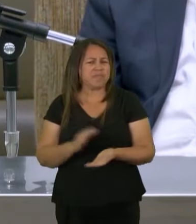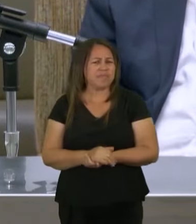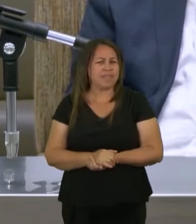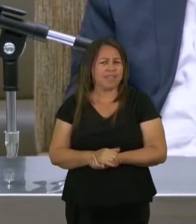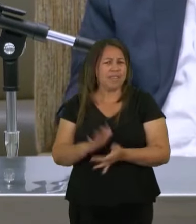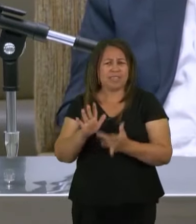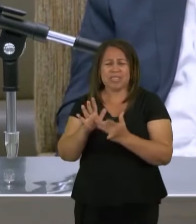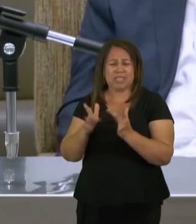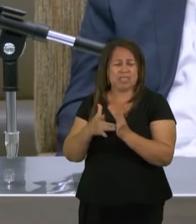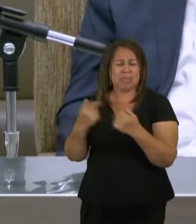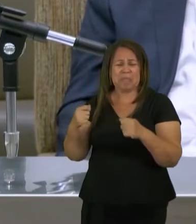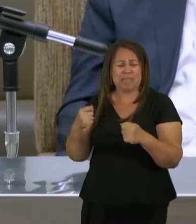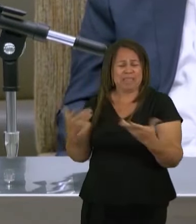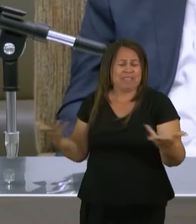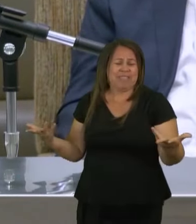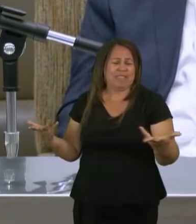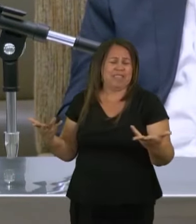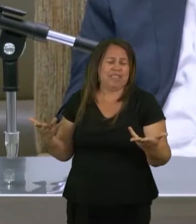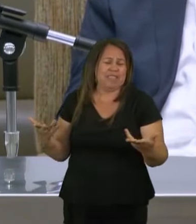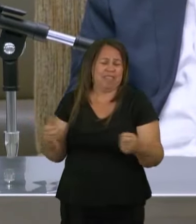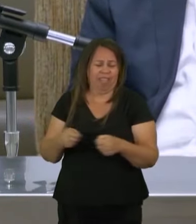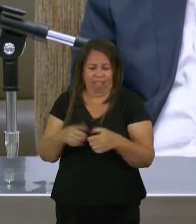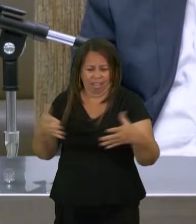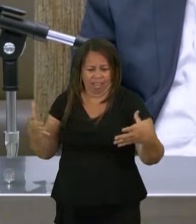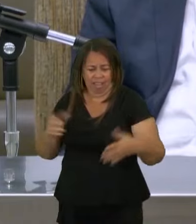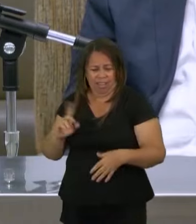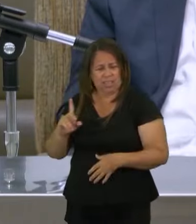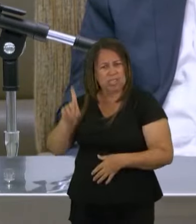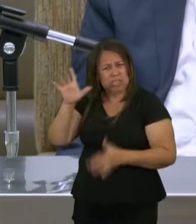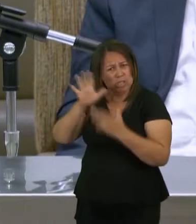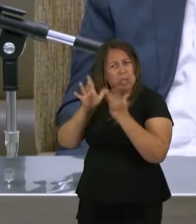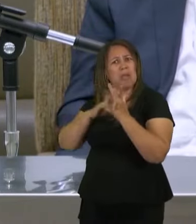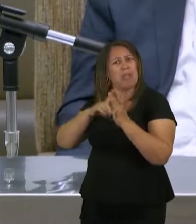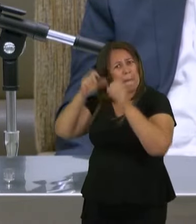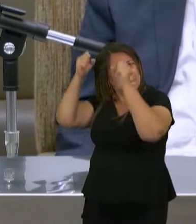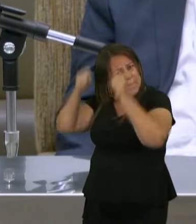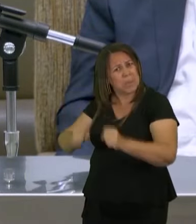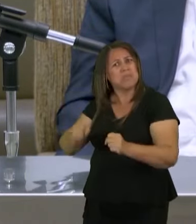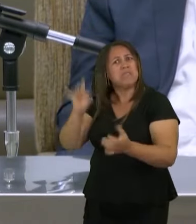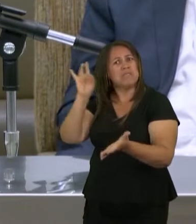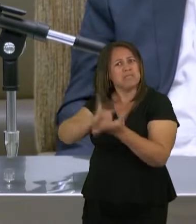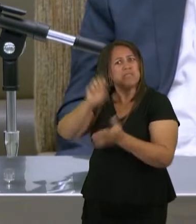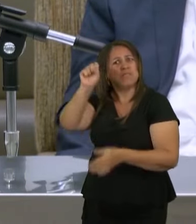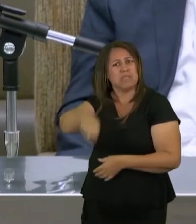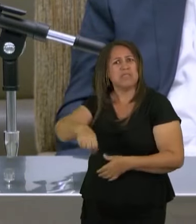não precisa de muita coisa, ele tem todo o poder.